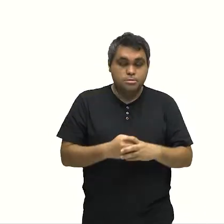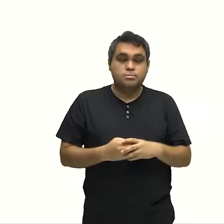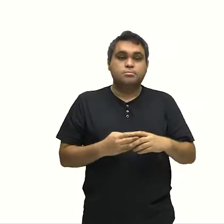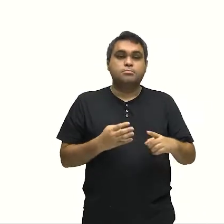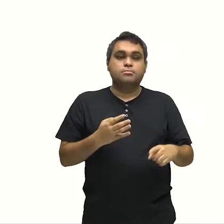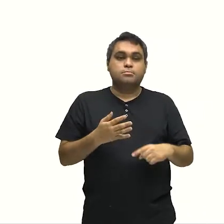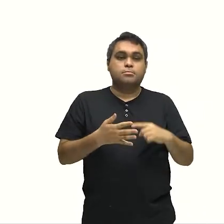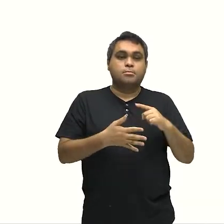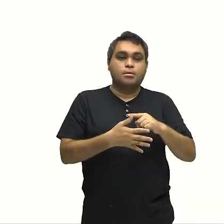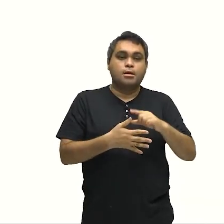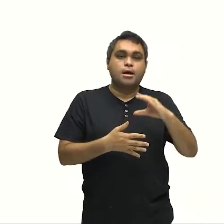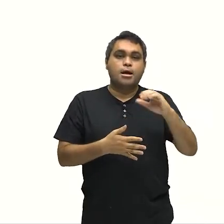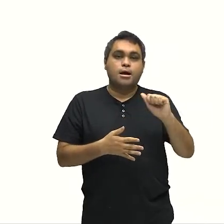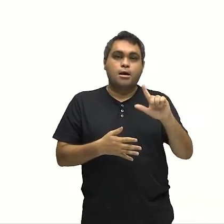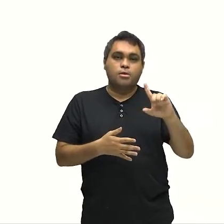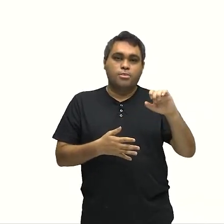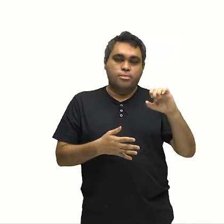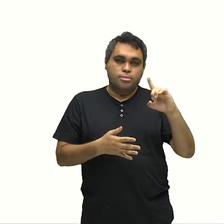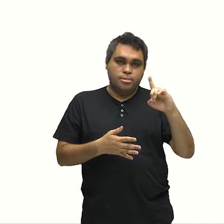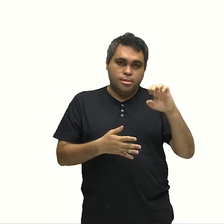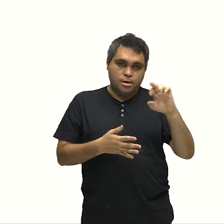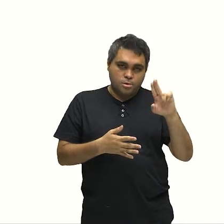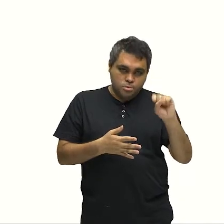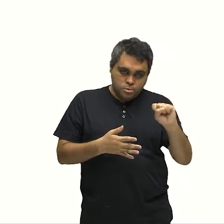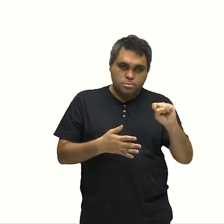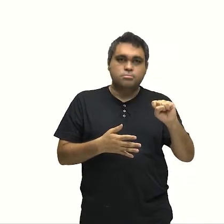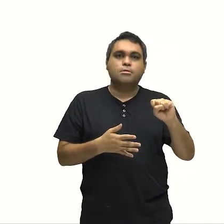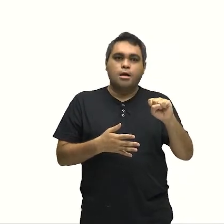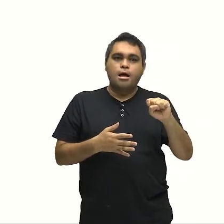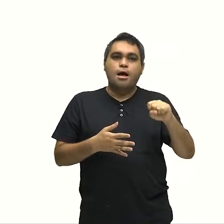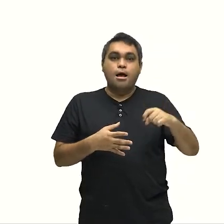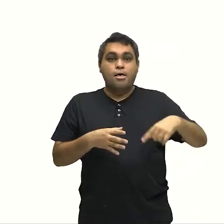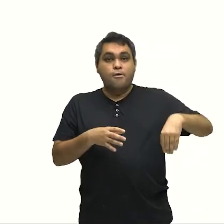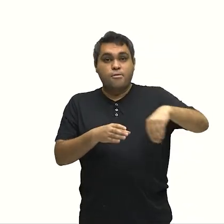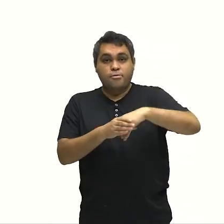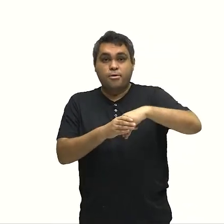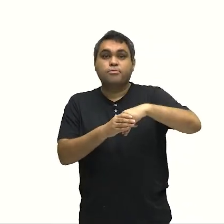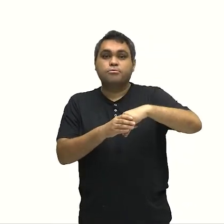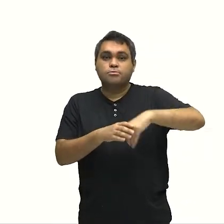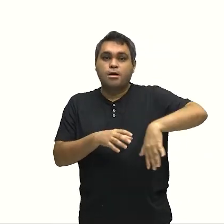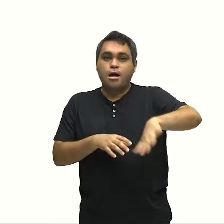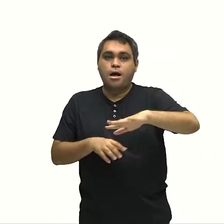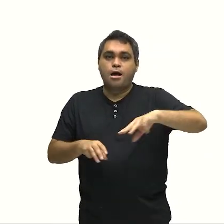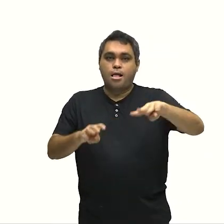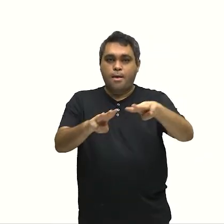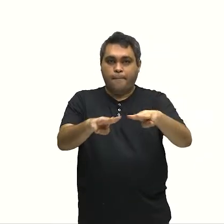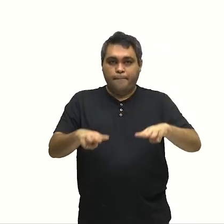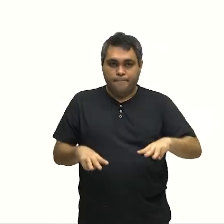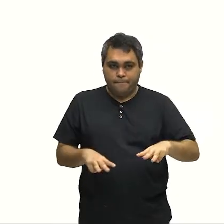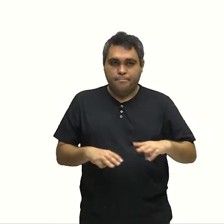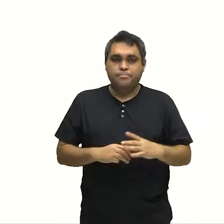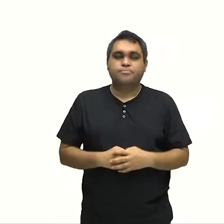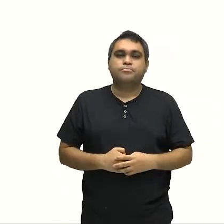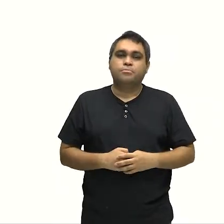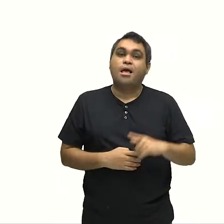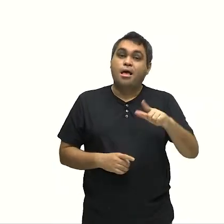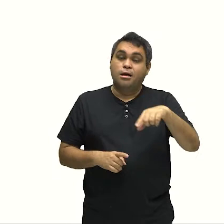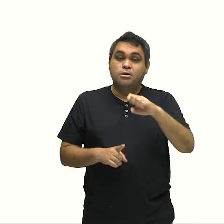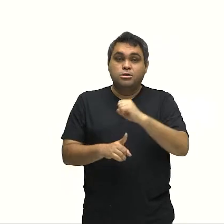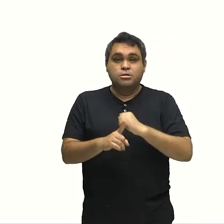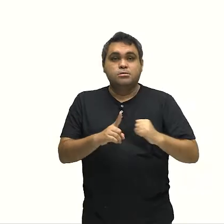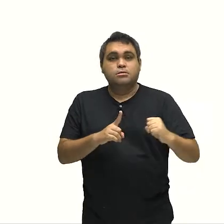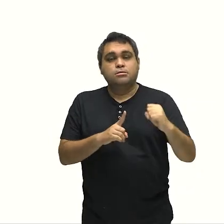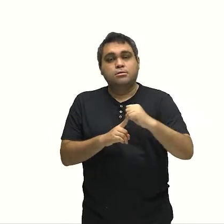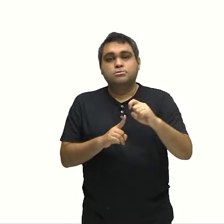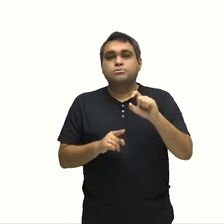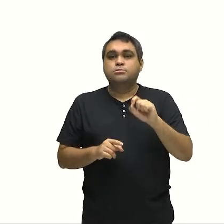os caldeus. Esses são os principais povos ali que habitam a região da Mesopotâmia, essa sociedade que é